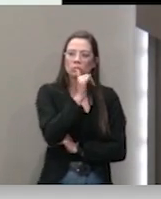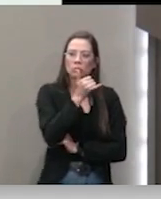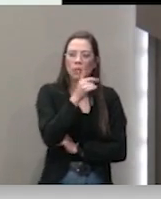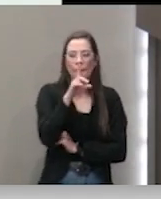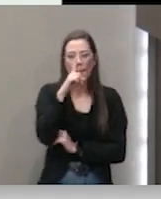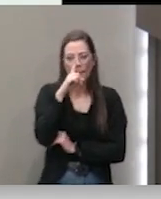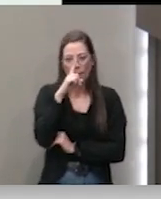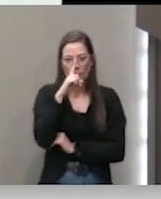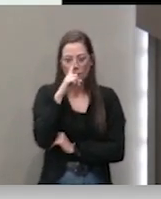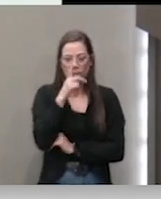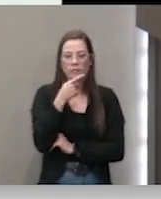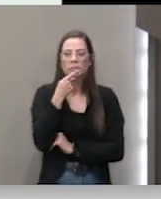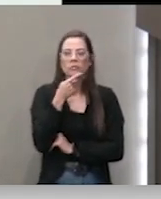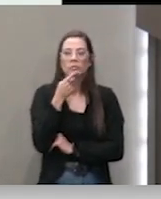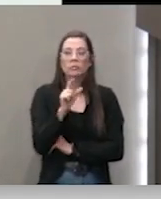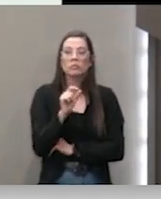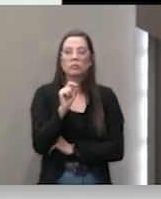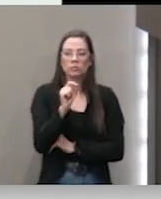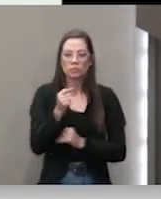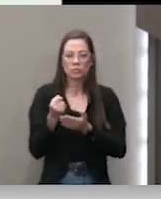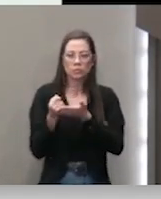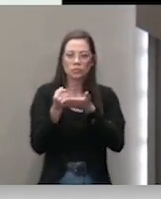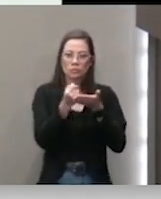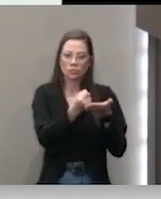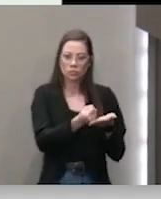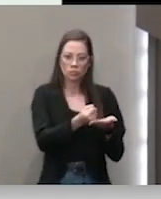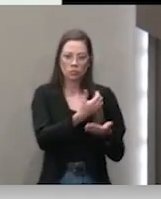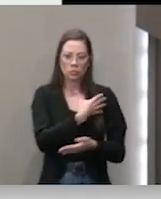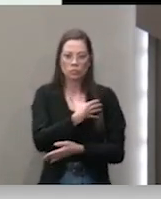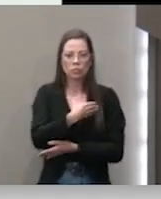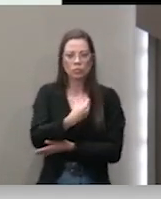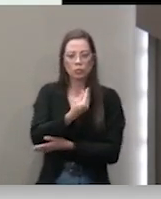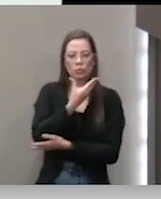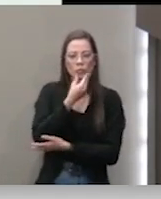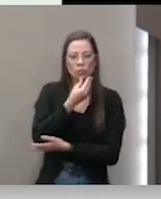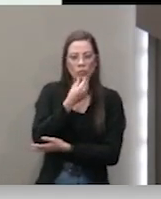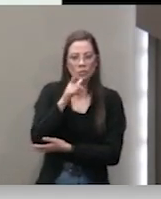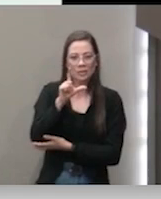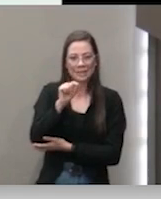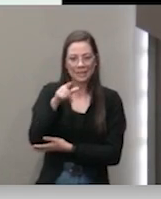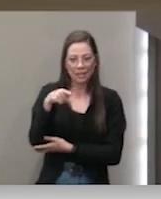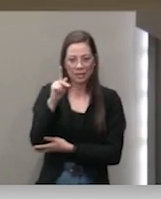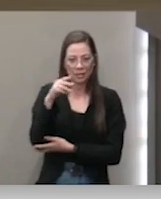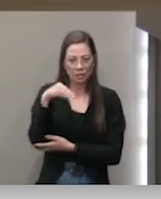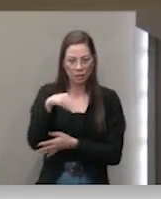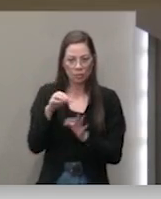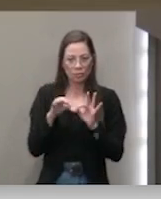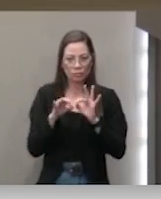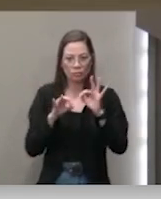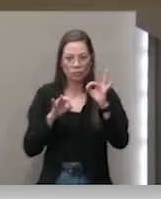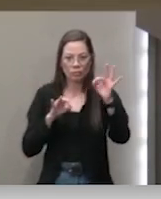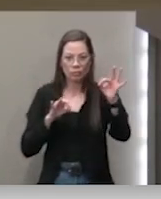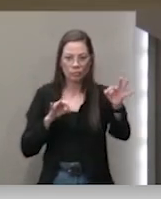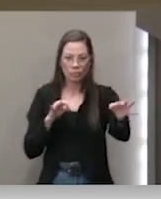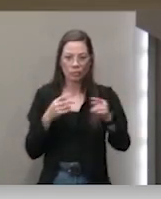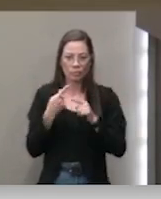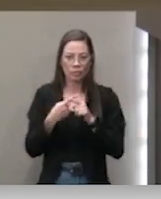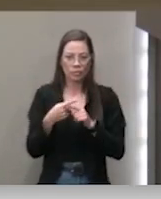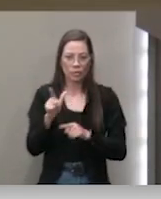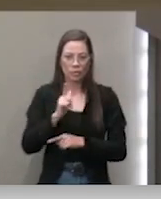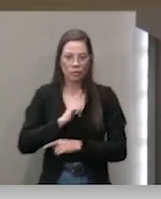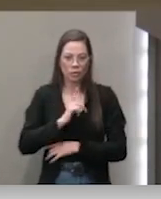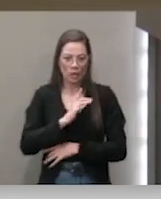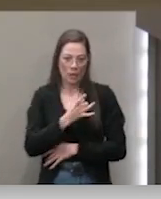mãe que levava seu filho 10 quilômetros, porque ela tinha medo de colocar a criança numa